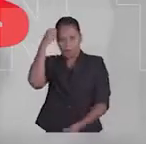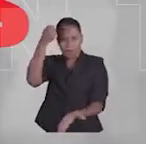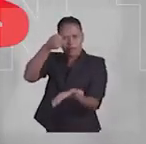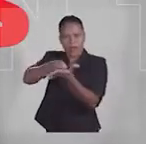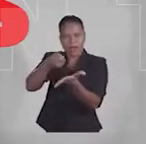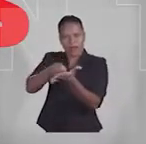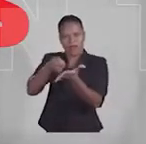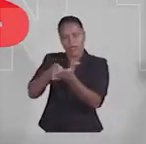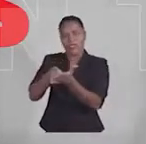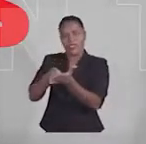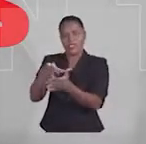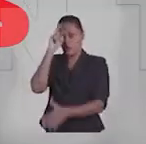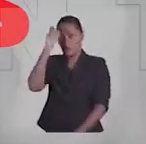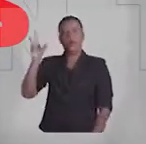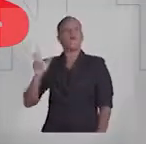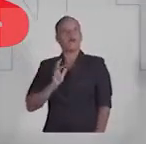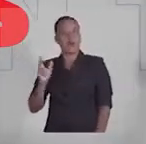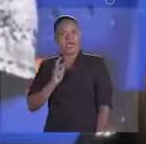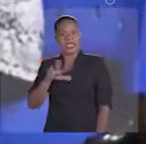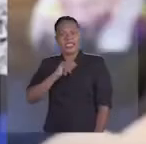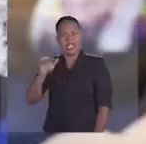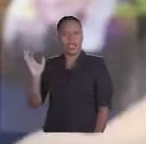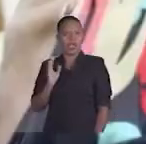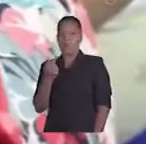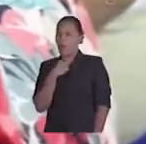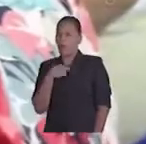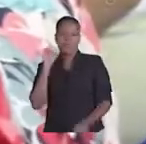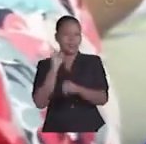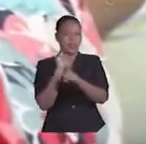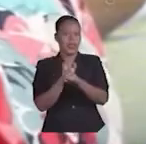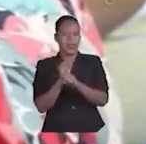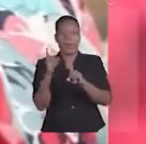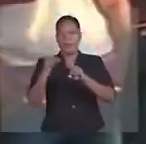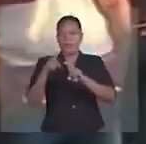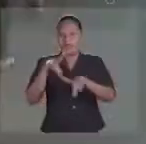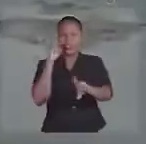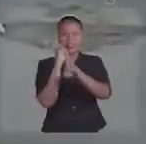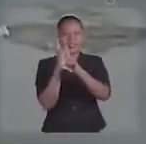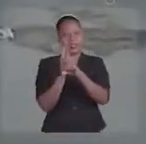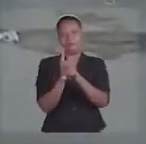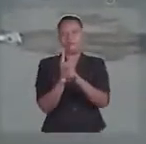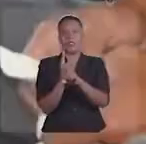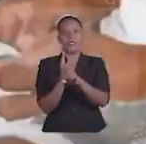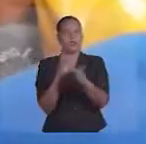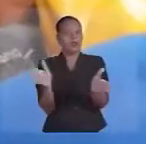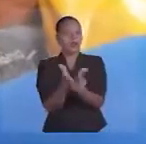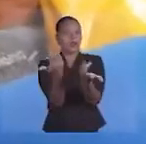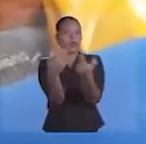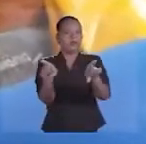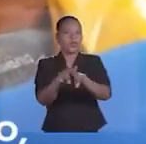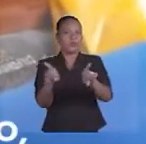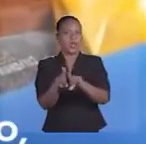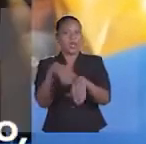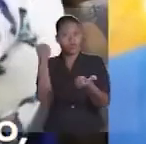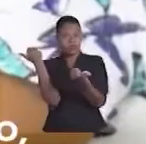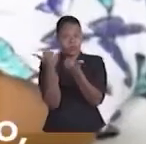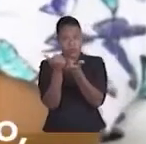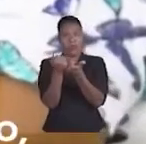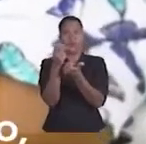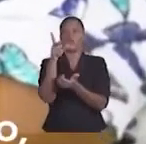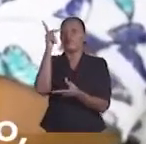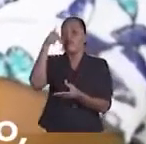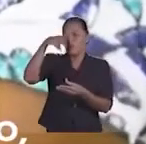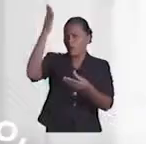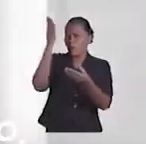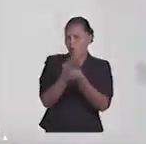a distribuição de remédios nos centros de saúde. Vou passar um pente fino nas filas de exames e consultas. Quem estiver há mais de